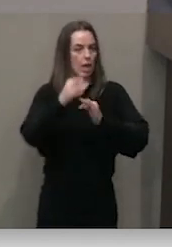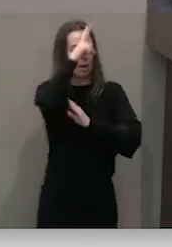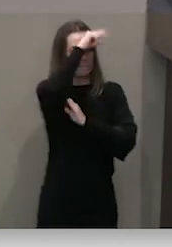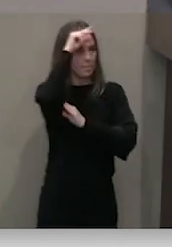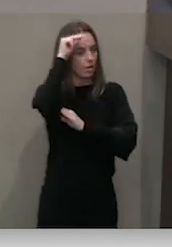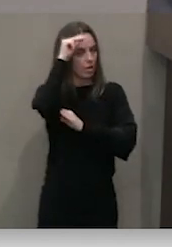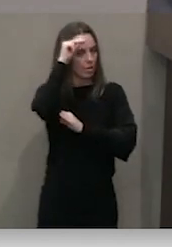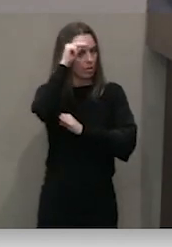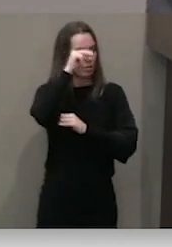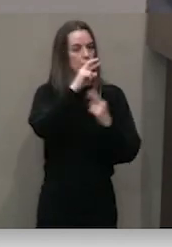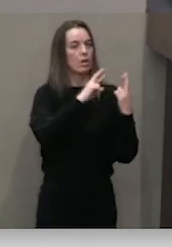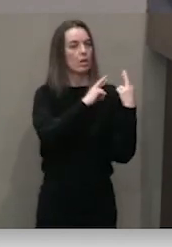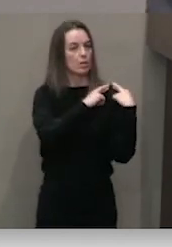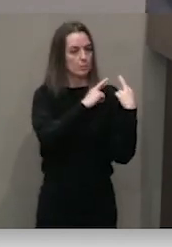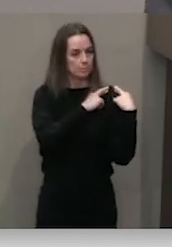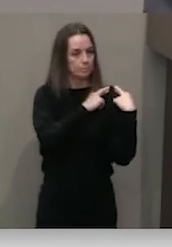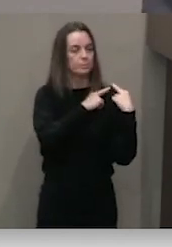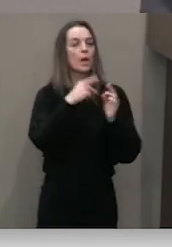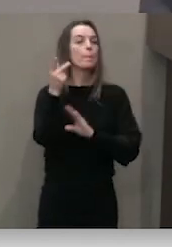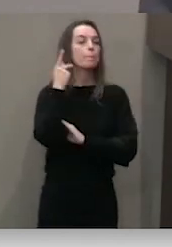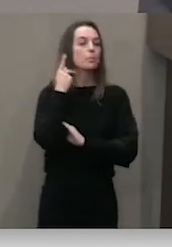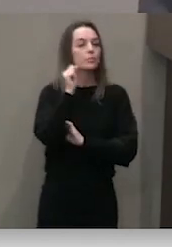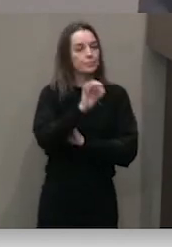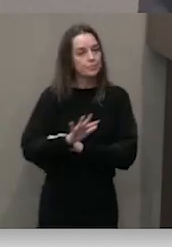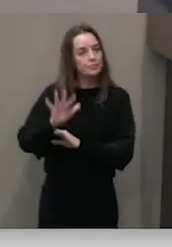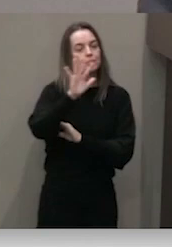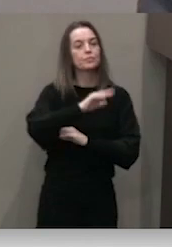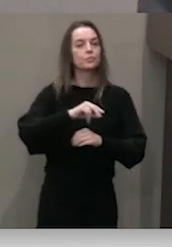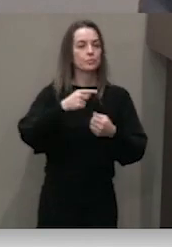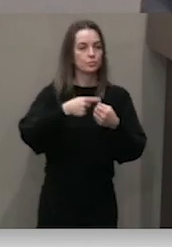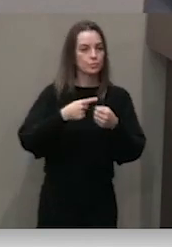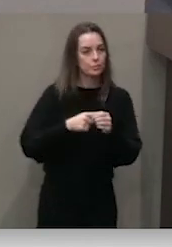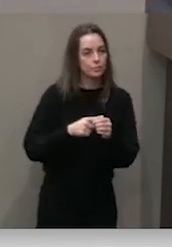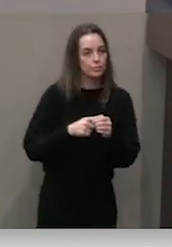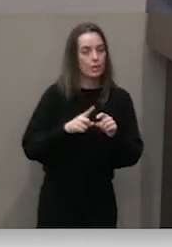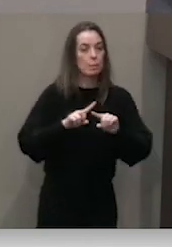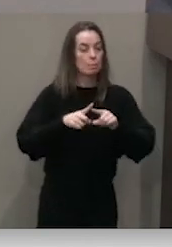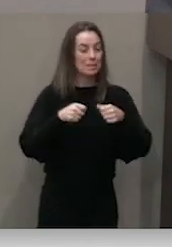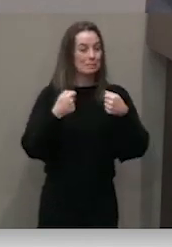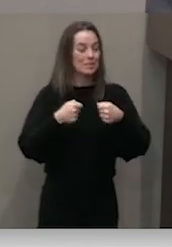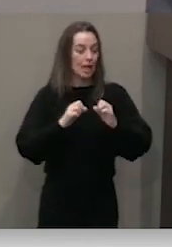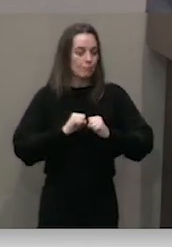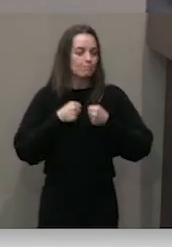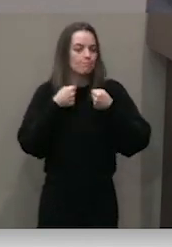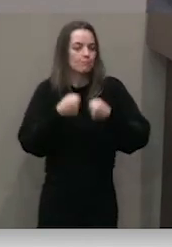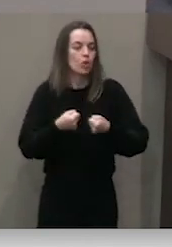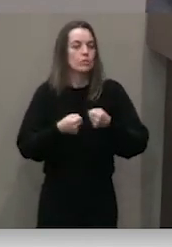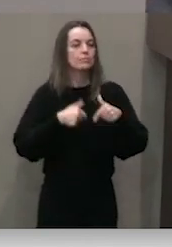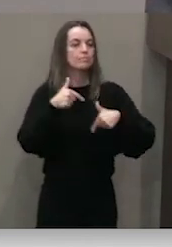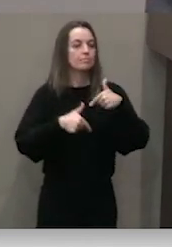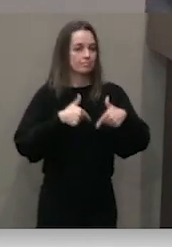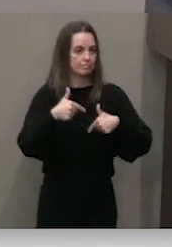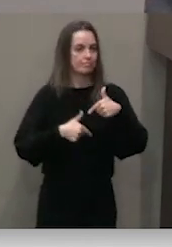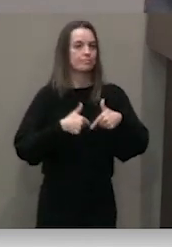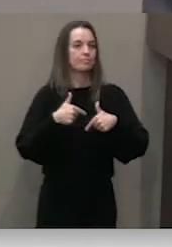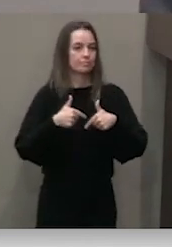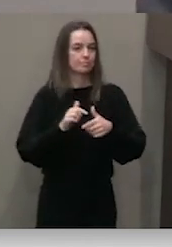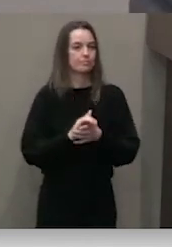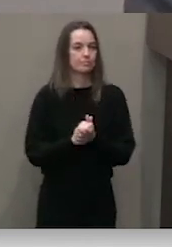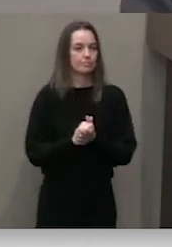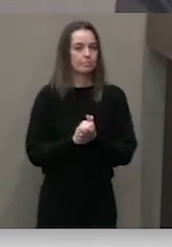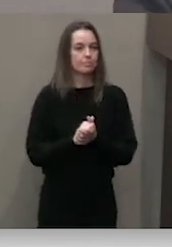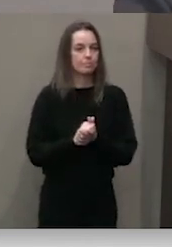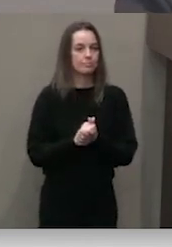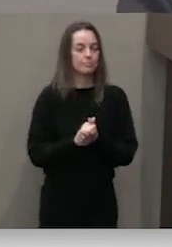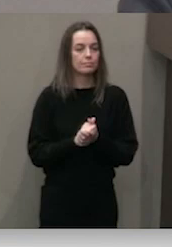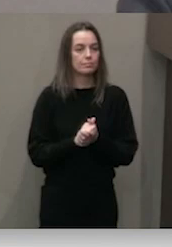vista legal da Procuradoria-Geral do município, mas a gente precisa ganhar força de trabalho. Em outras palavras, é isso. Nós precisamos ganhar força